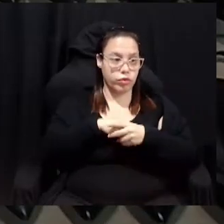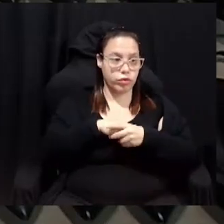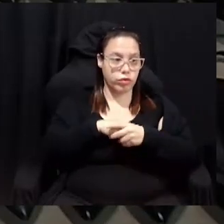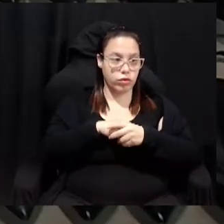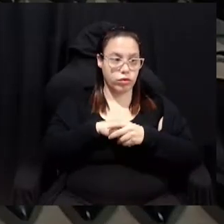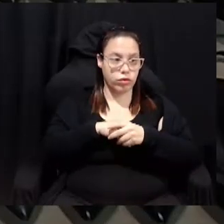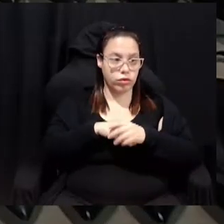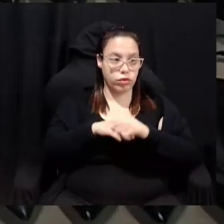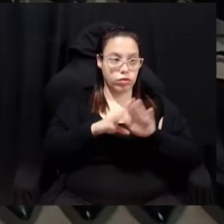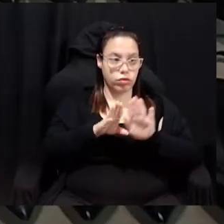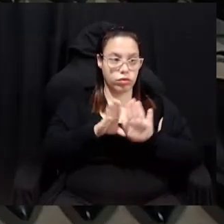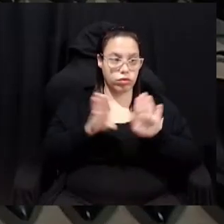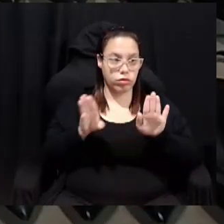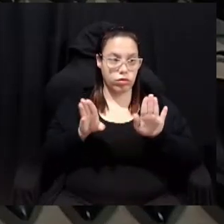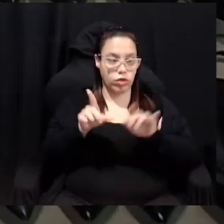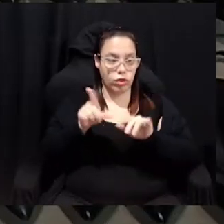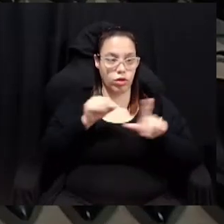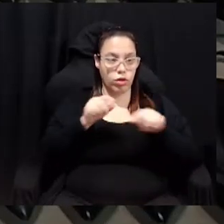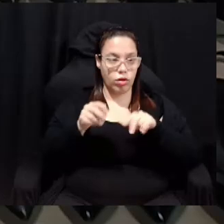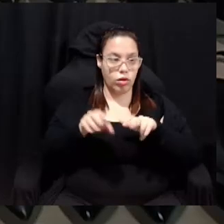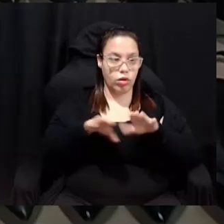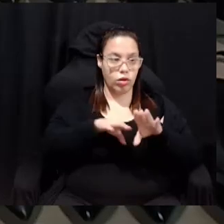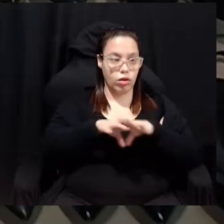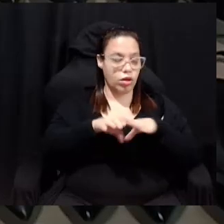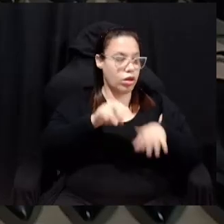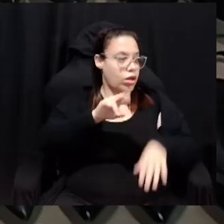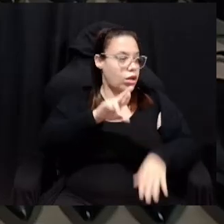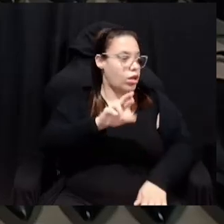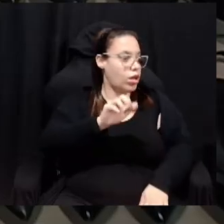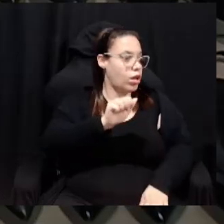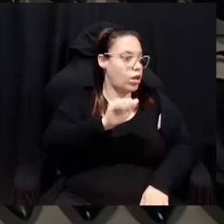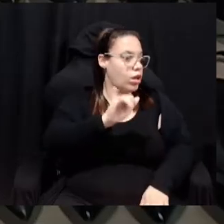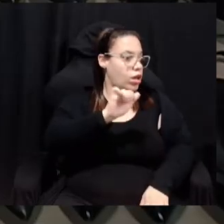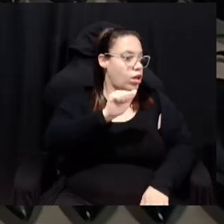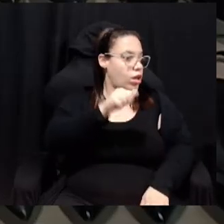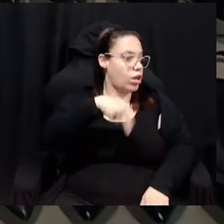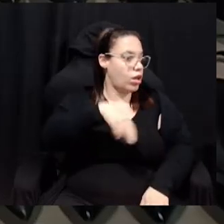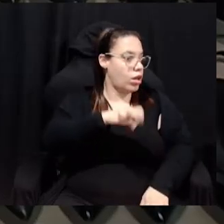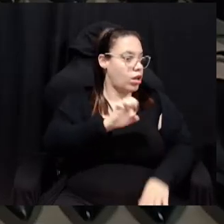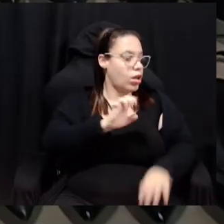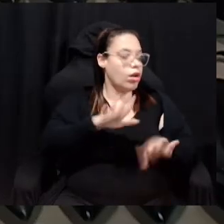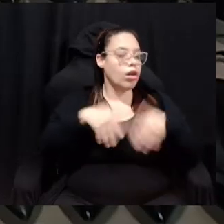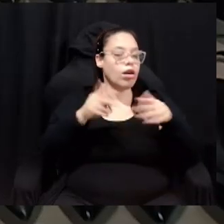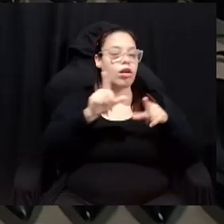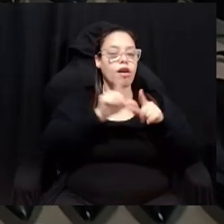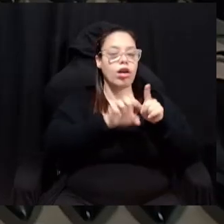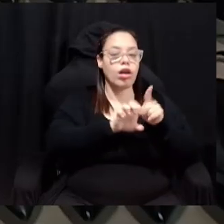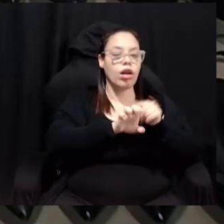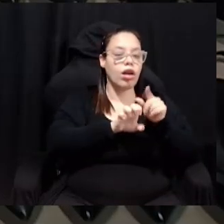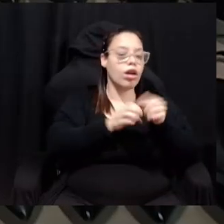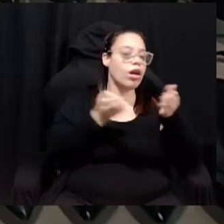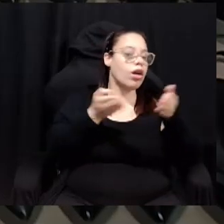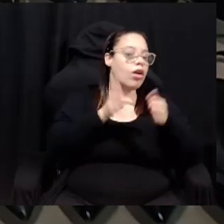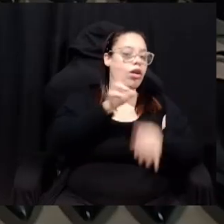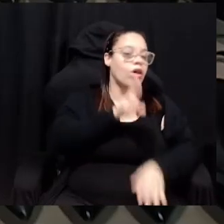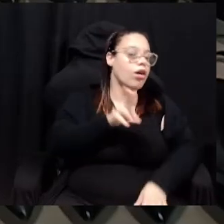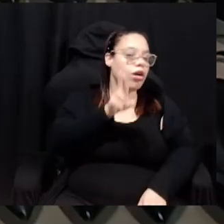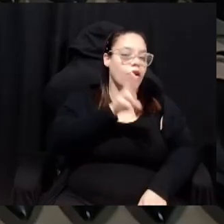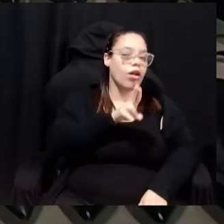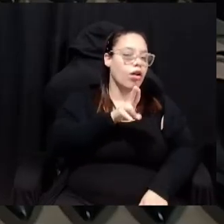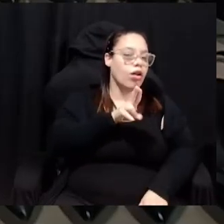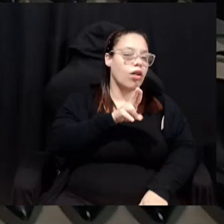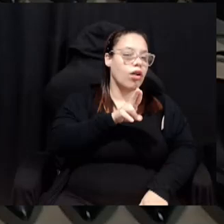partir das opções de sapatos. Rayane, quem é hoje a empreendedora que usa muito desse